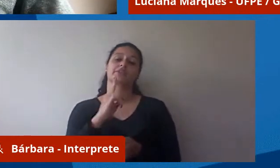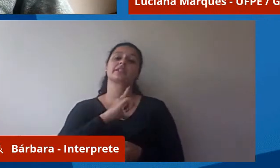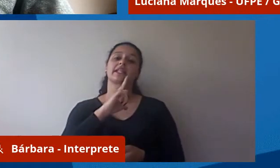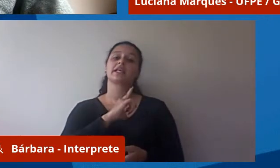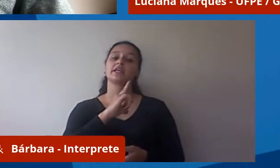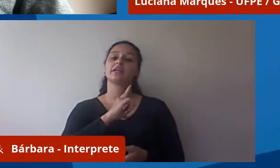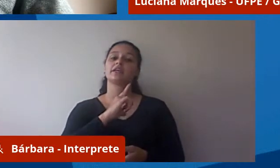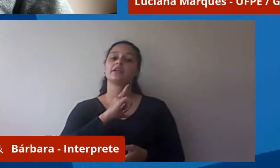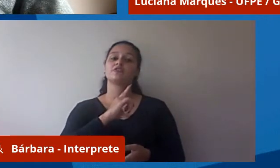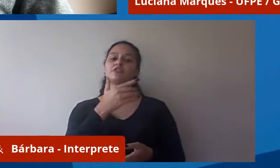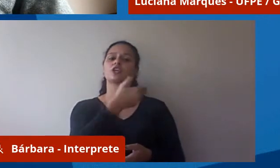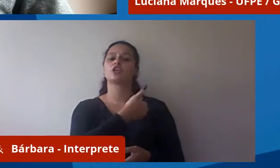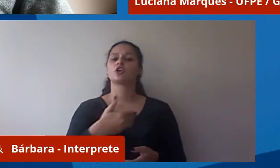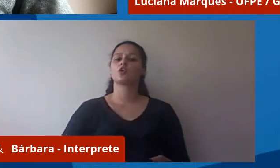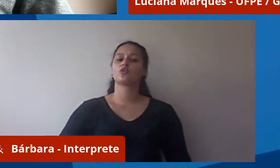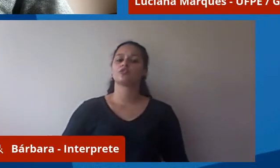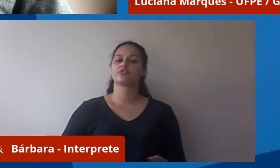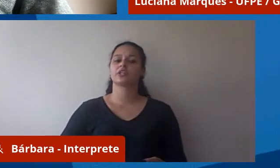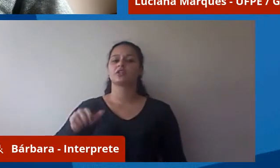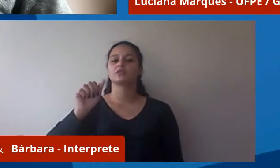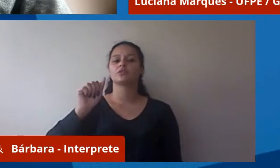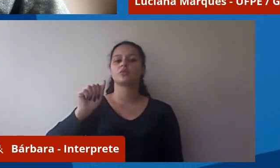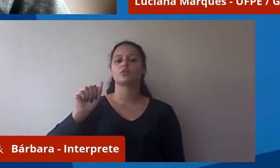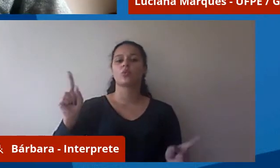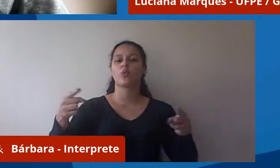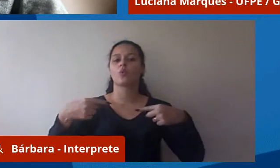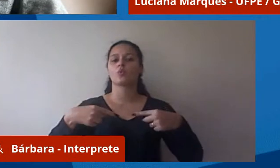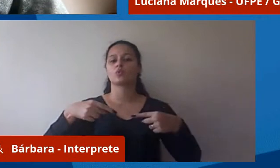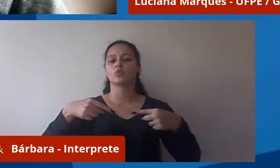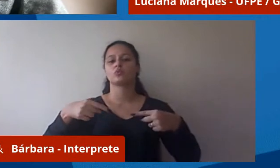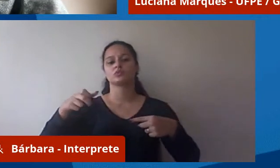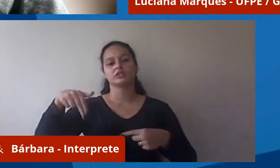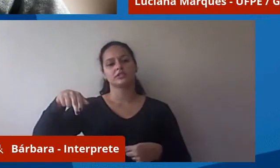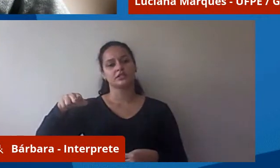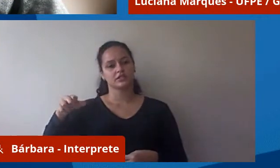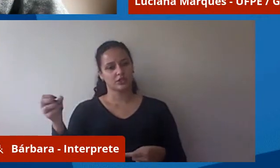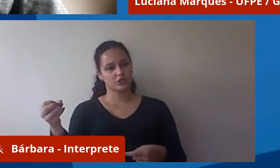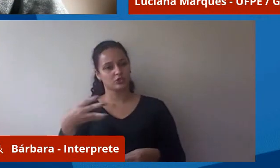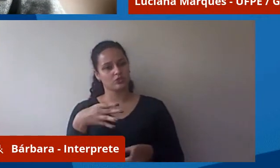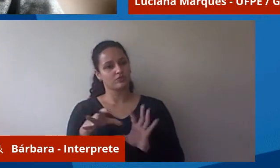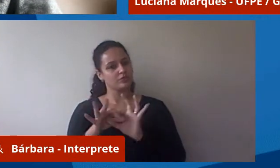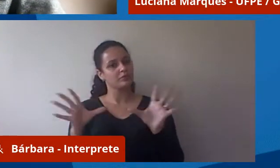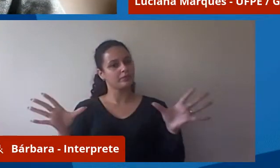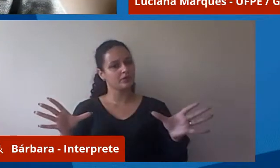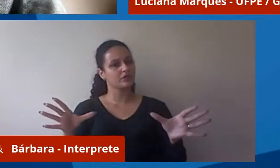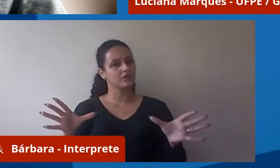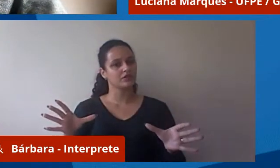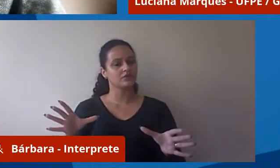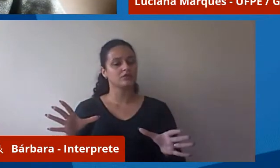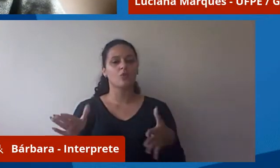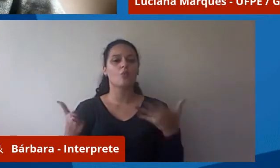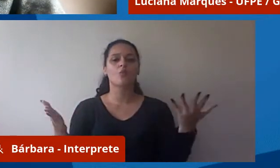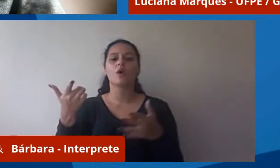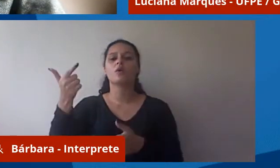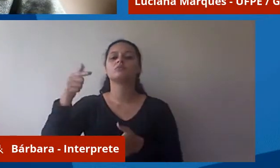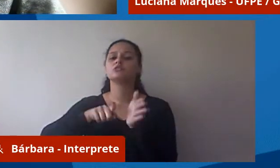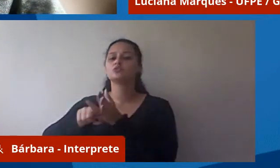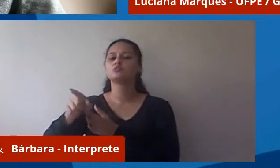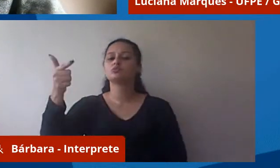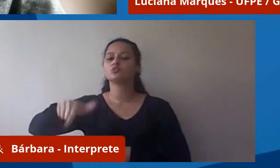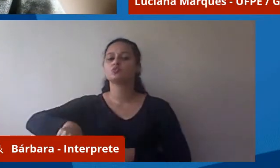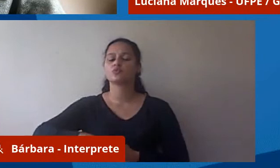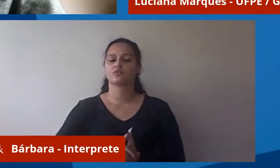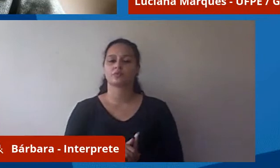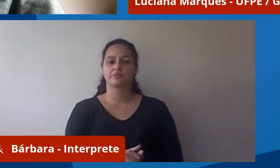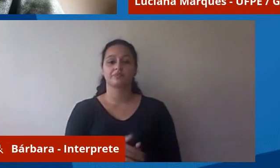governos antineoliberais. Sim. Pergunta como é que se... Qual é a pergunta? Se